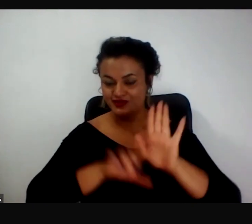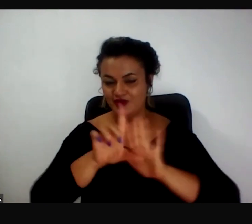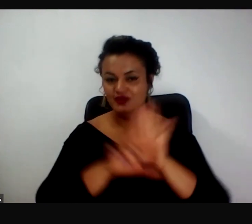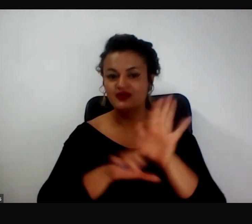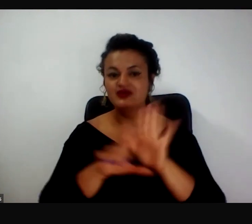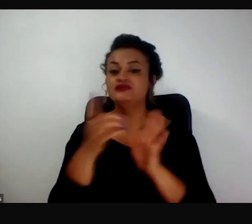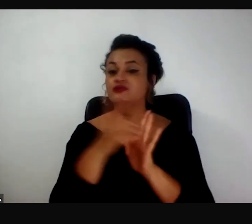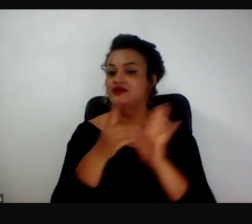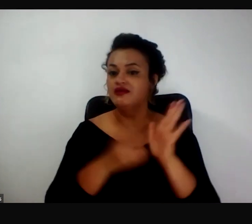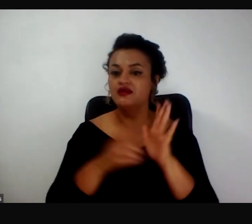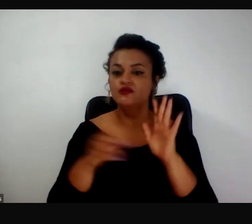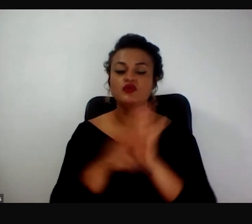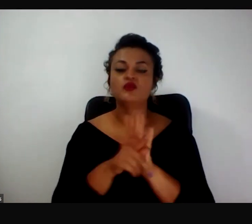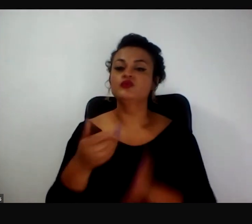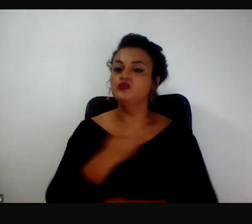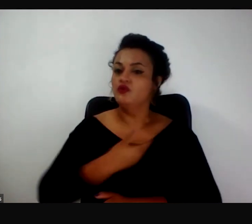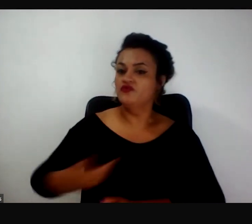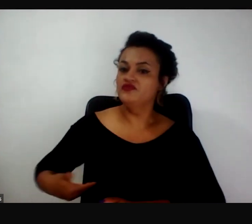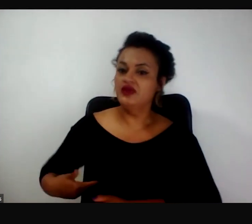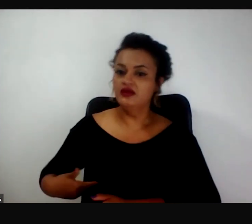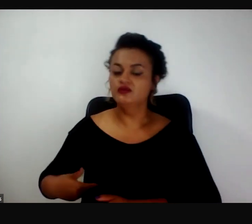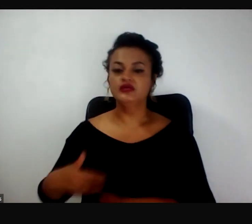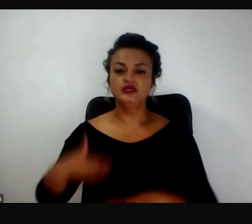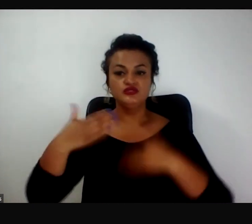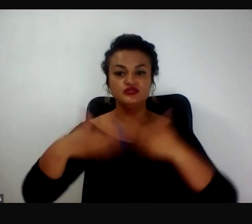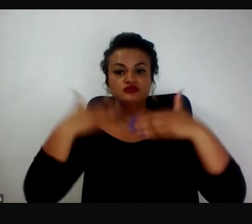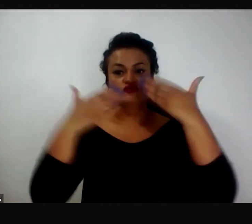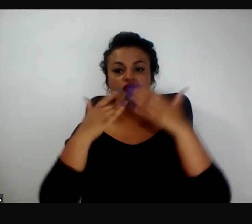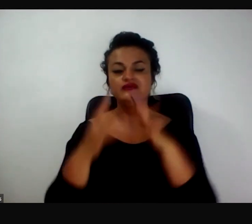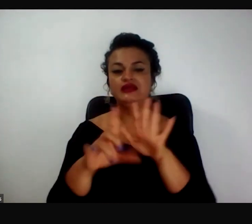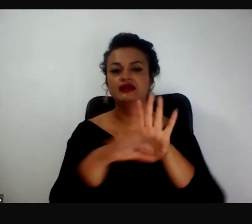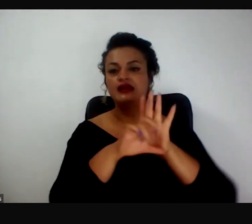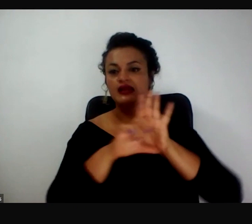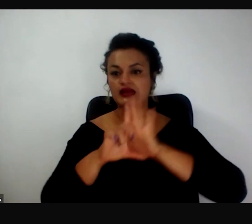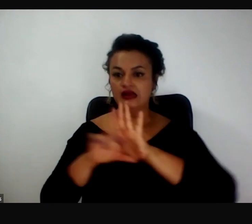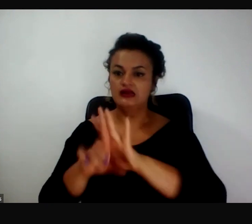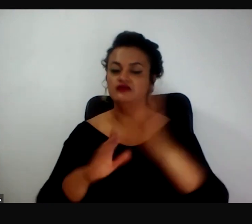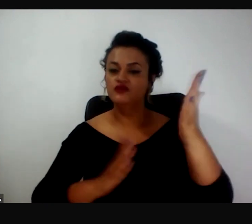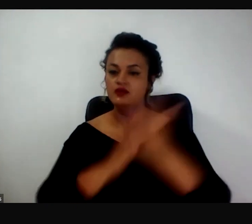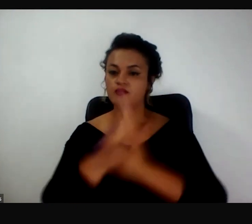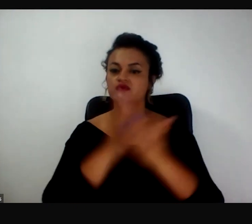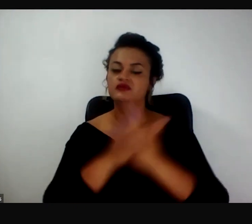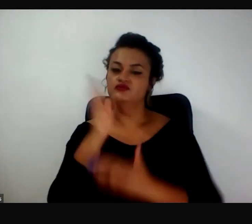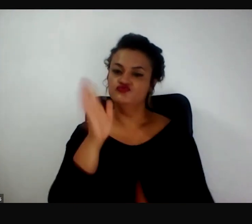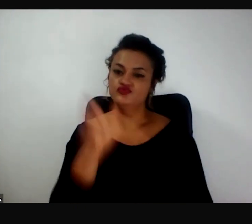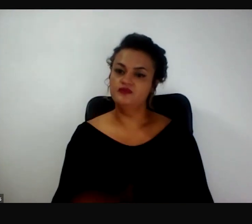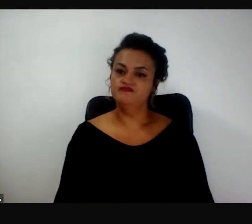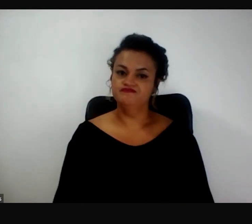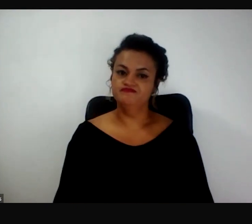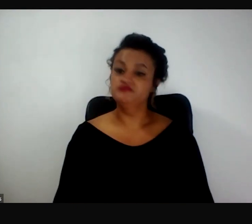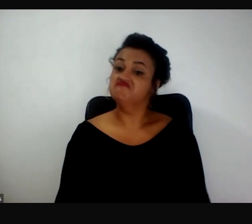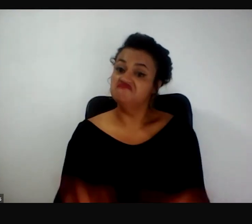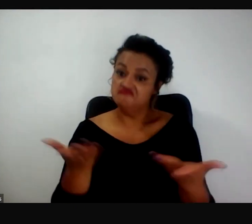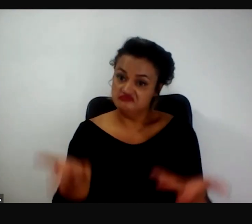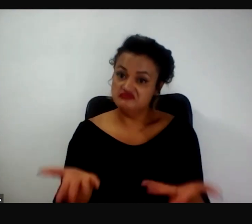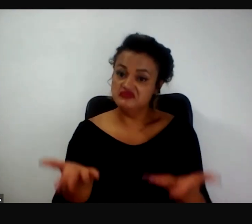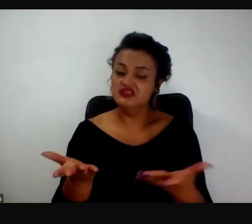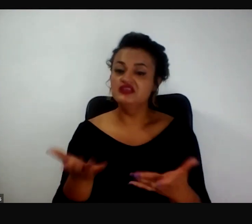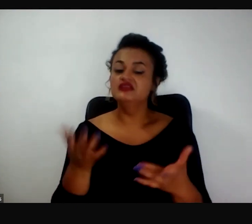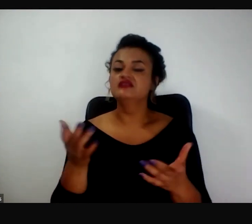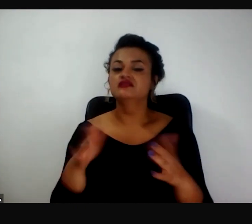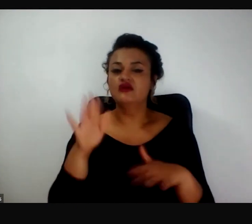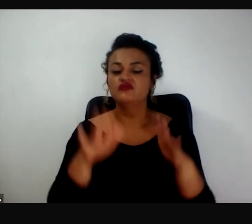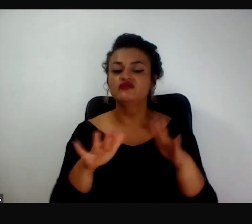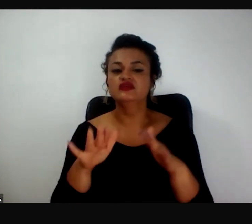decretos do governo que desenvolvem lei de bases aprovadas pelo Parlamento. Pode também ter um